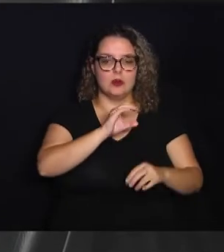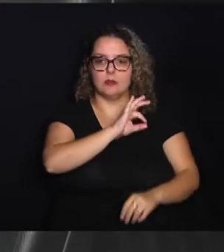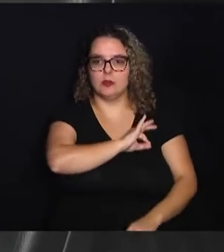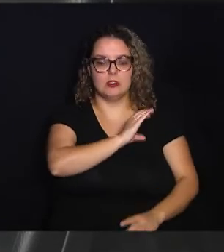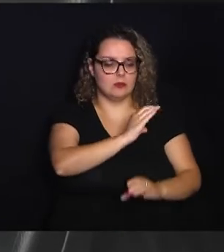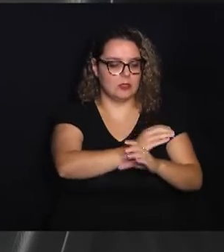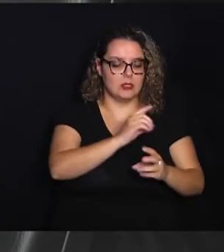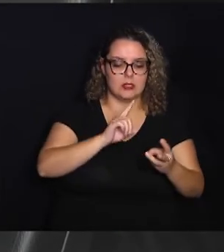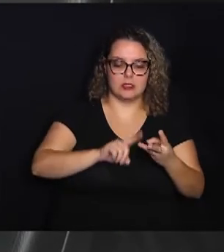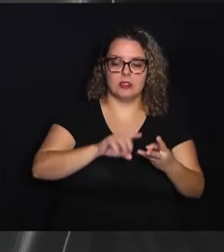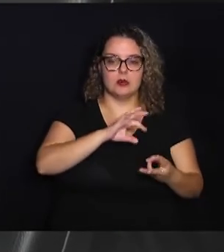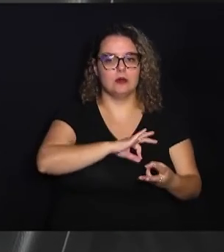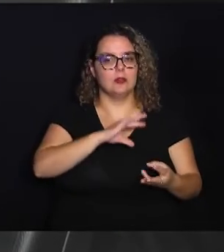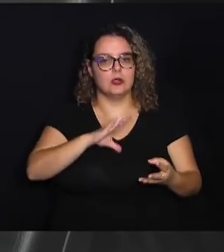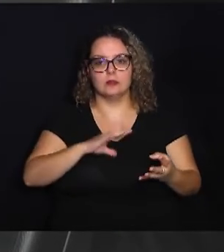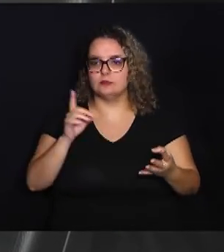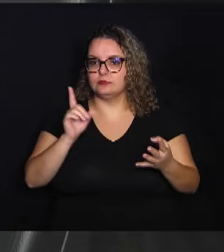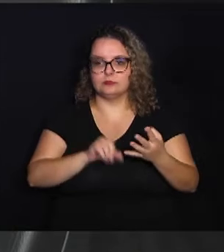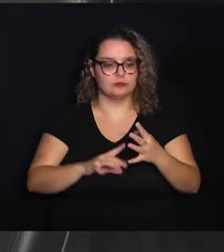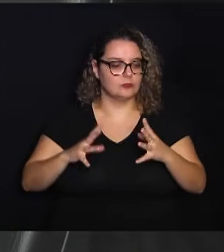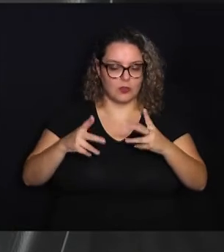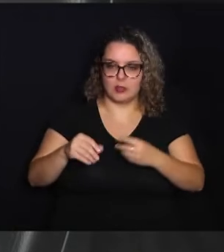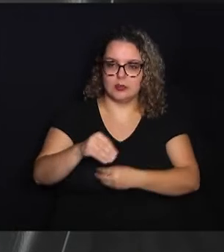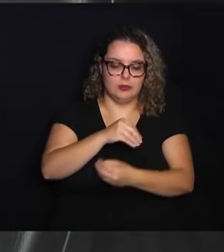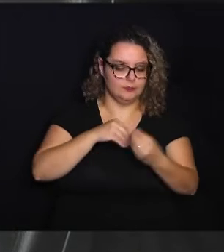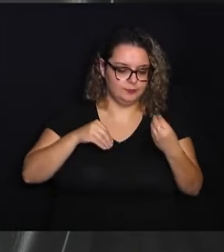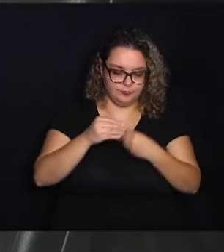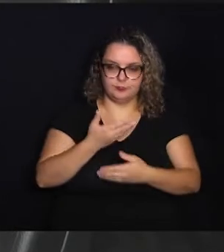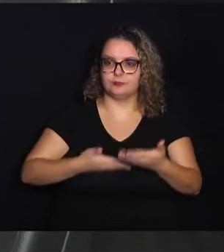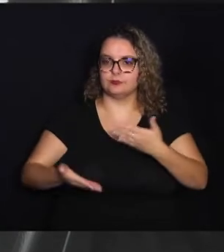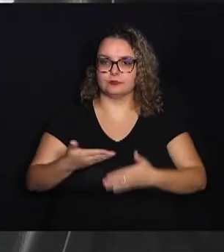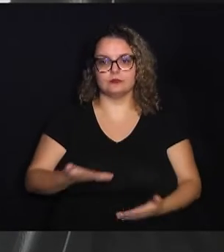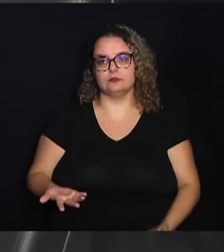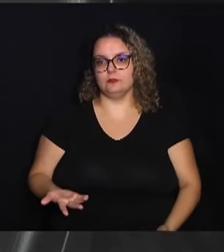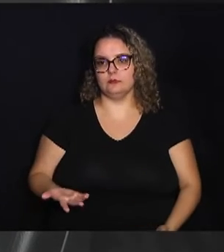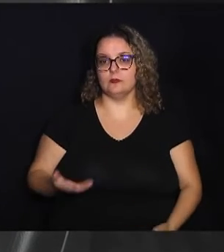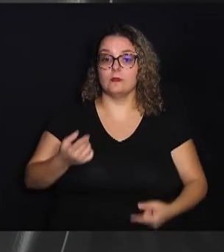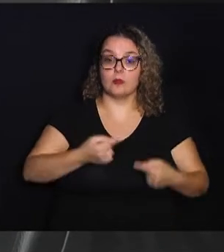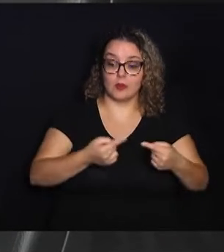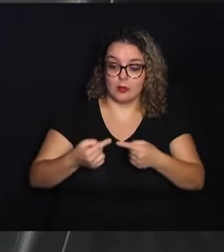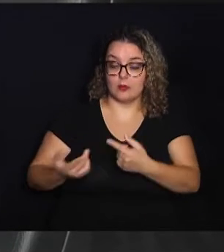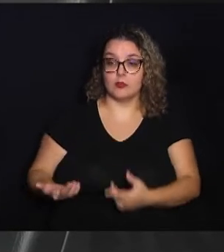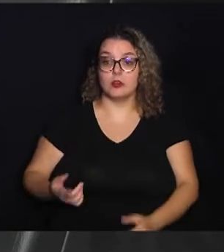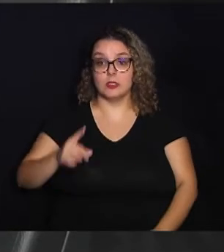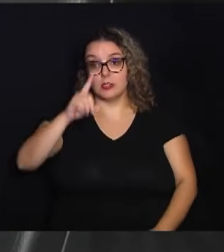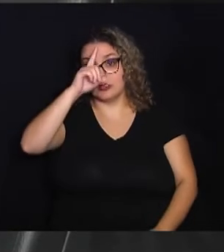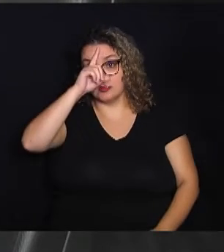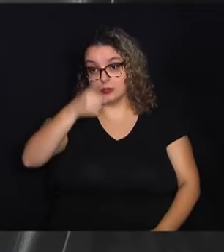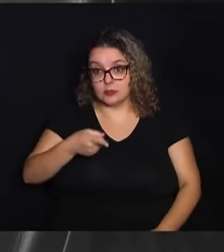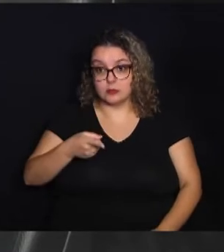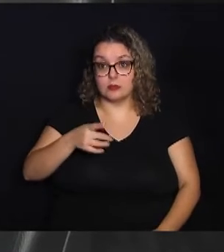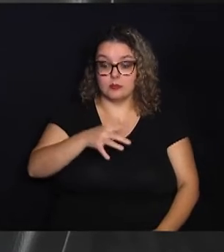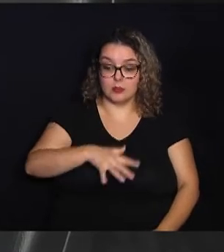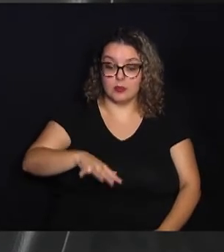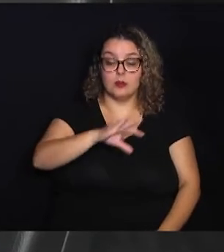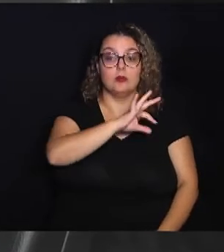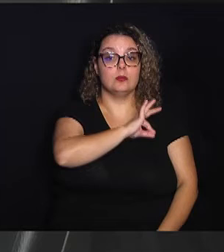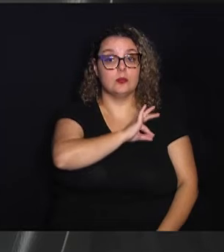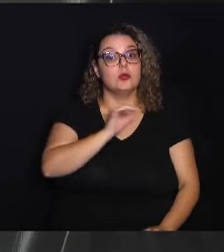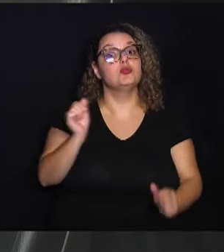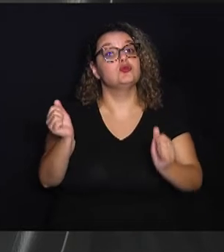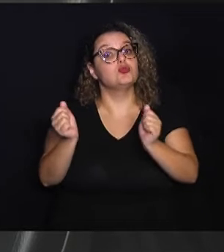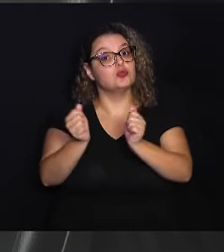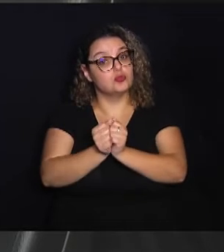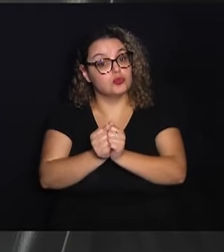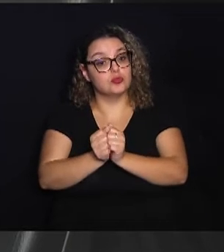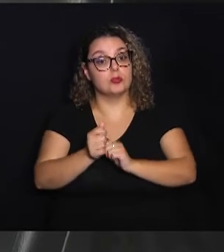Guarda Municipal, estão sempre conversando, debatendo, estão às vezes decidindo a questão do policiamento. Muitos